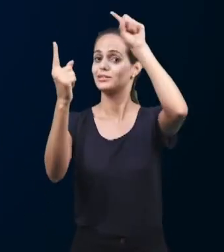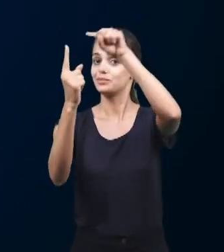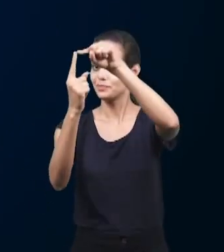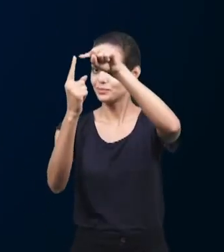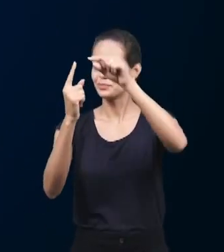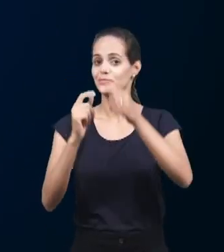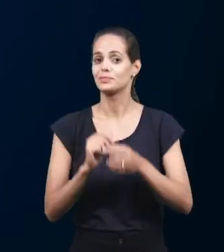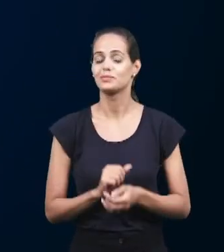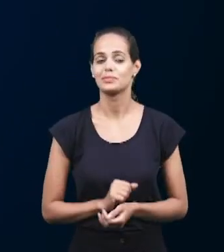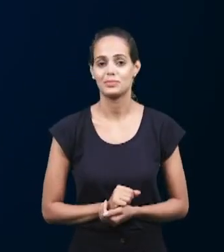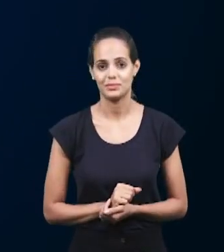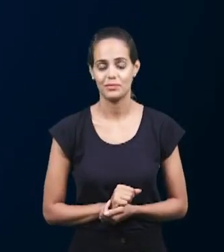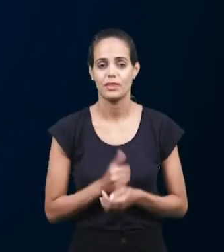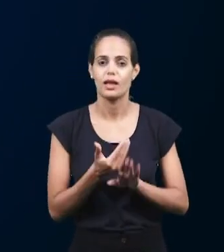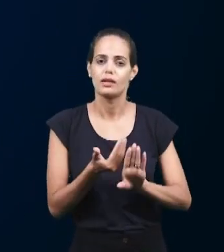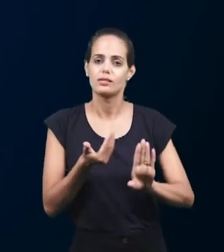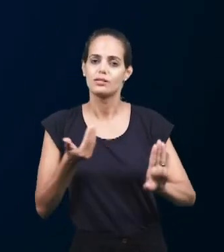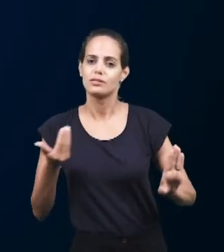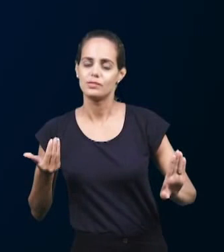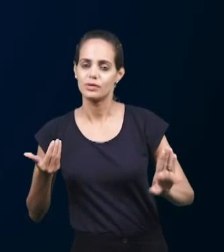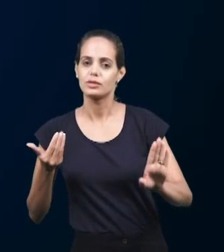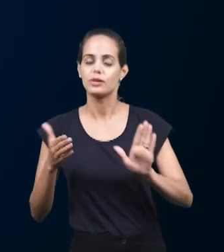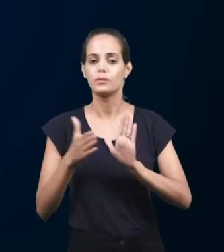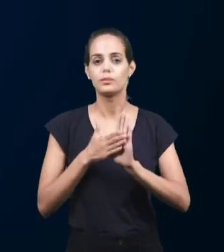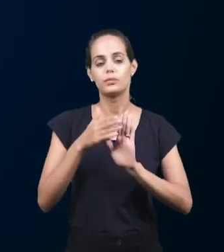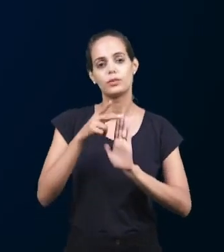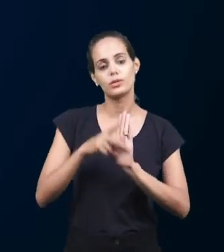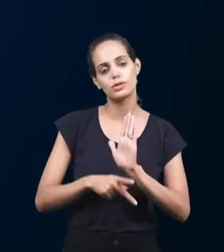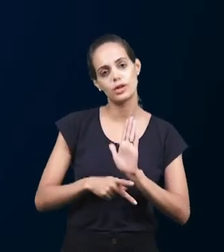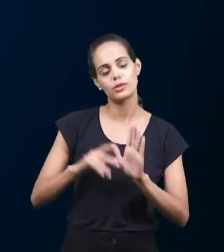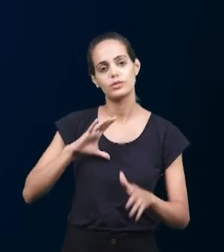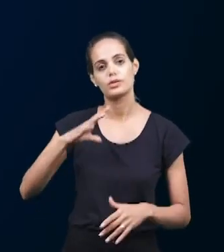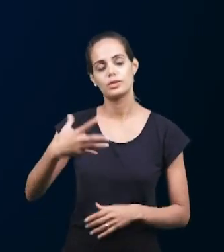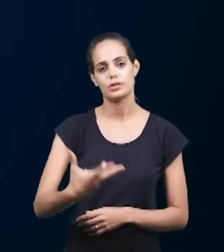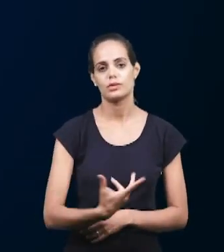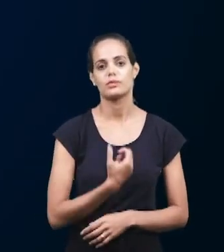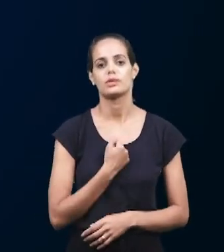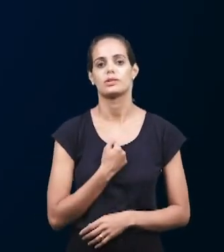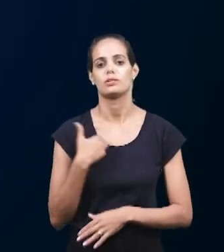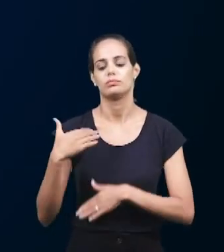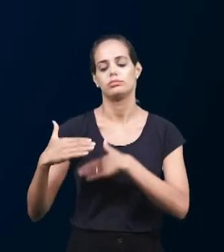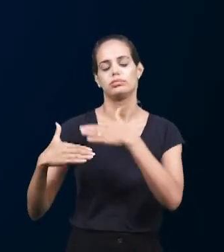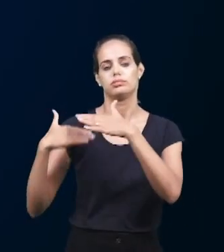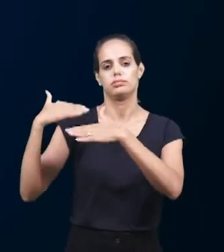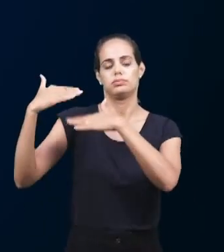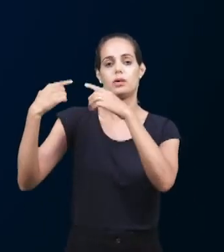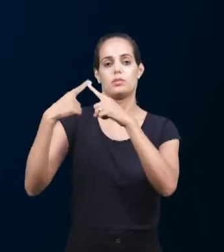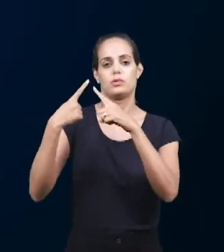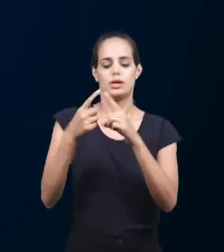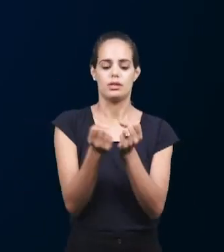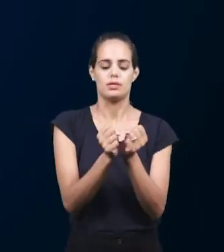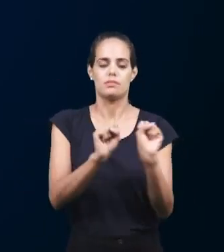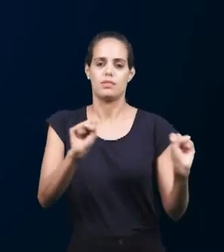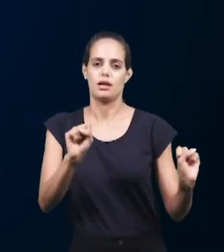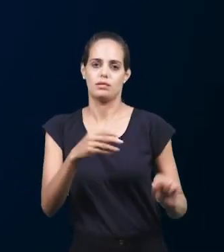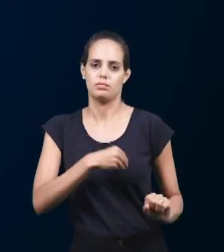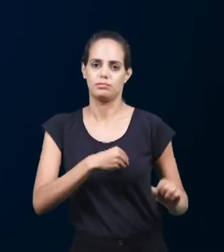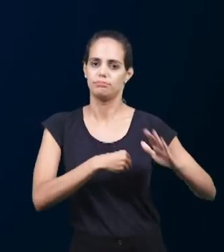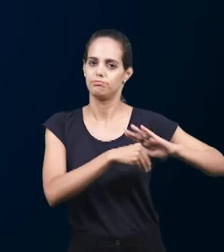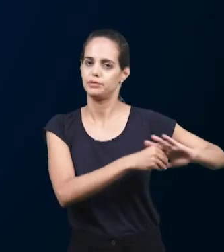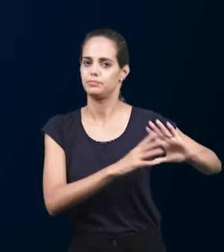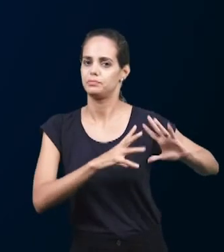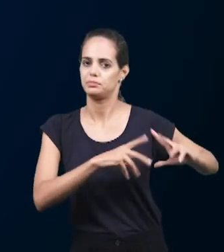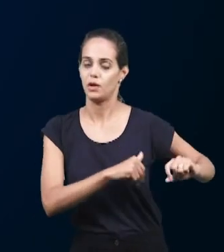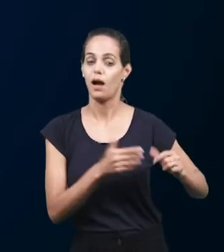a santificação faz parte do projeto de salvação, pois primeiro fomos libertos do pecado, então fomos